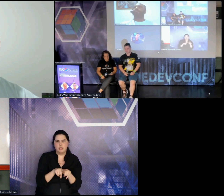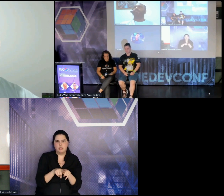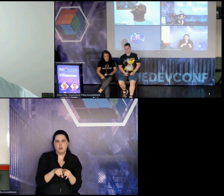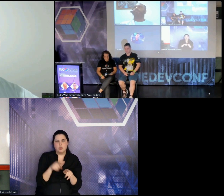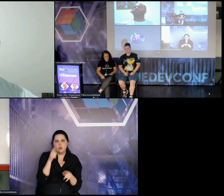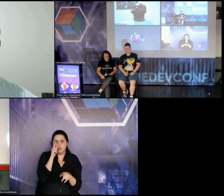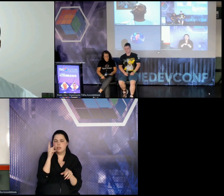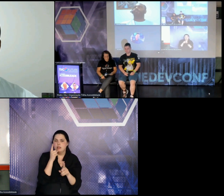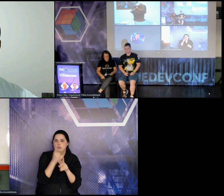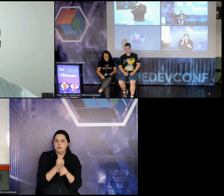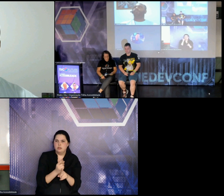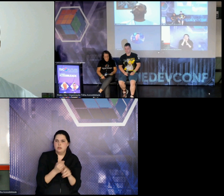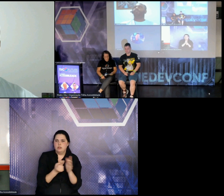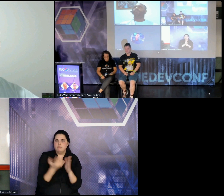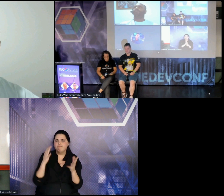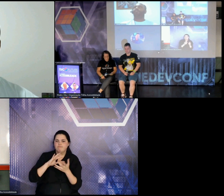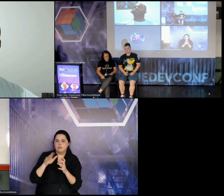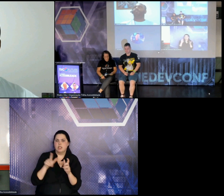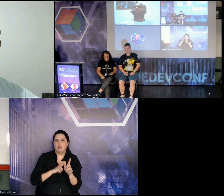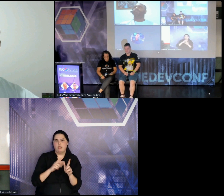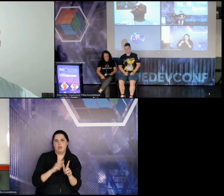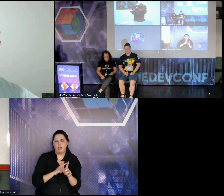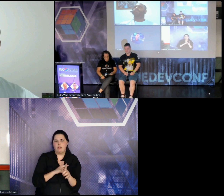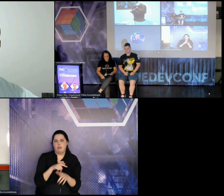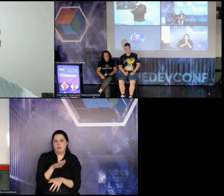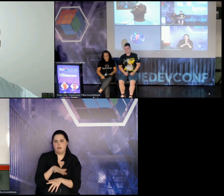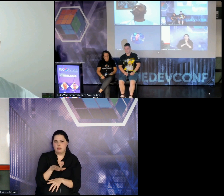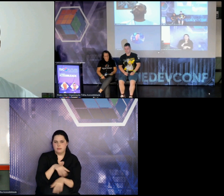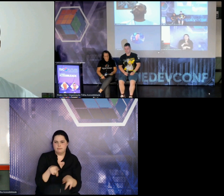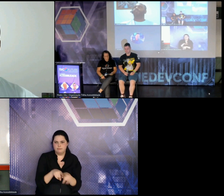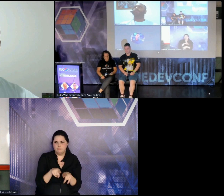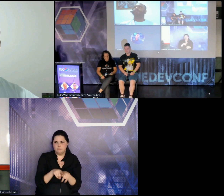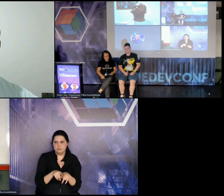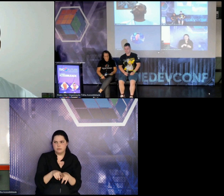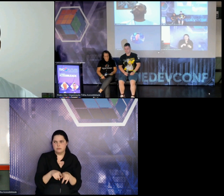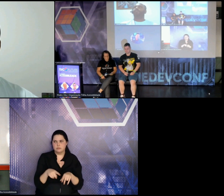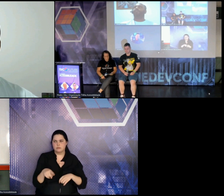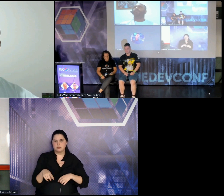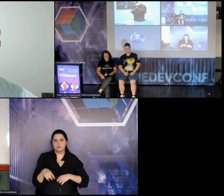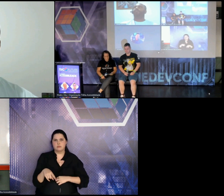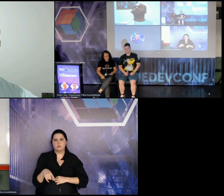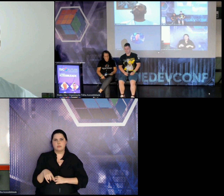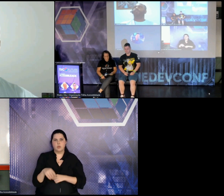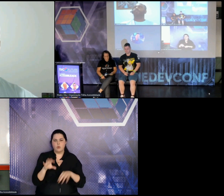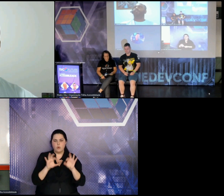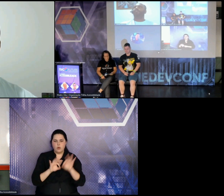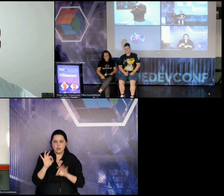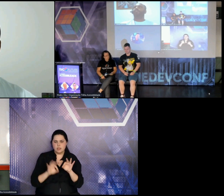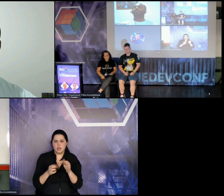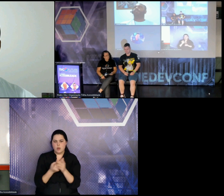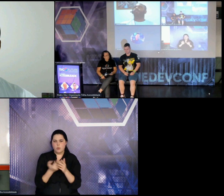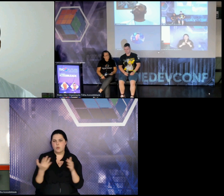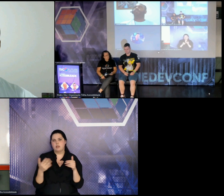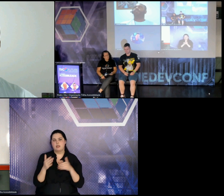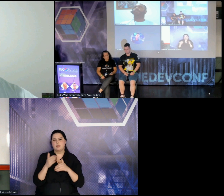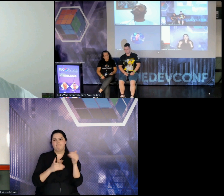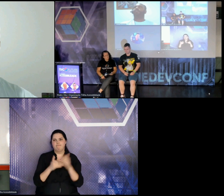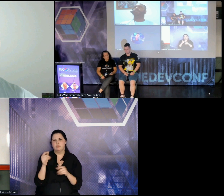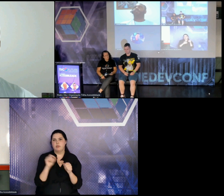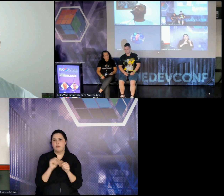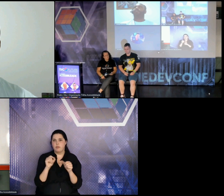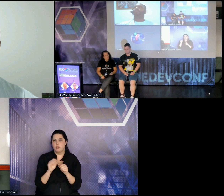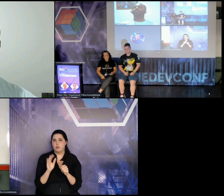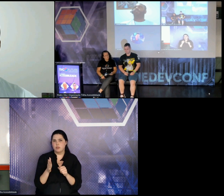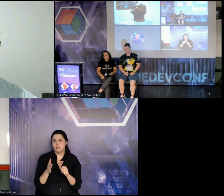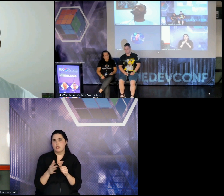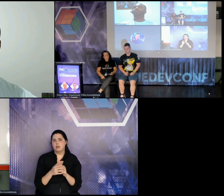identificar quantos bugs a gente tem e monitorar partir de tantas ações que foram realizadas. Então, por